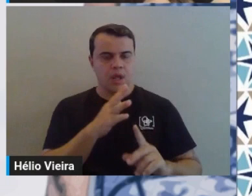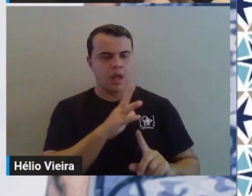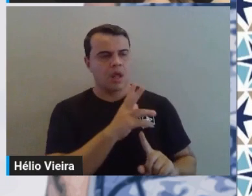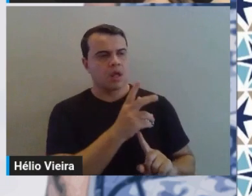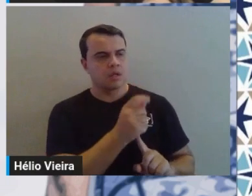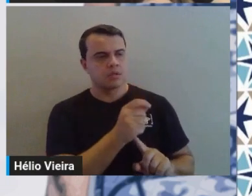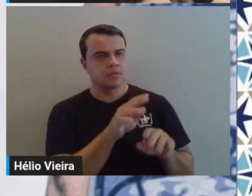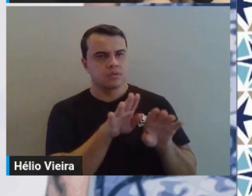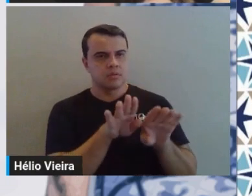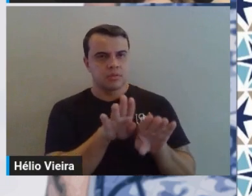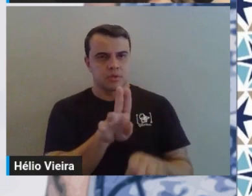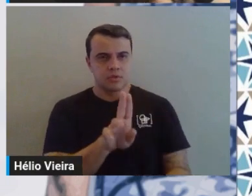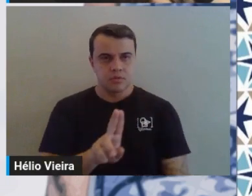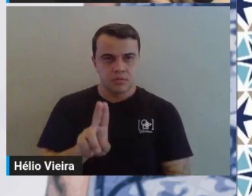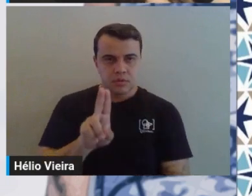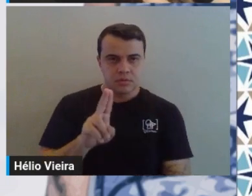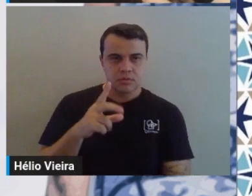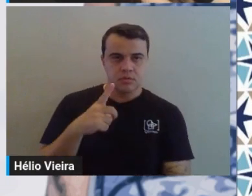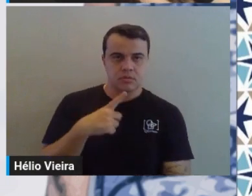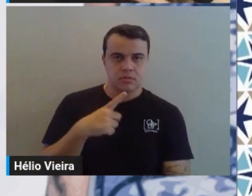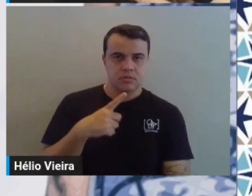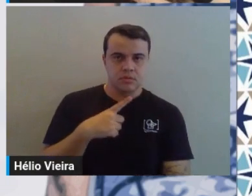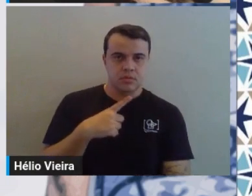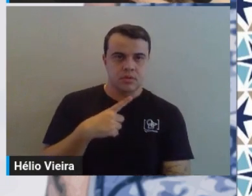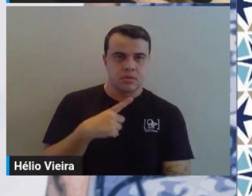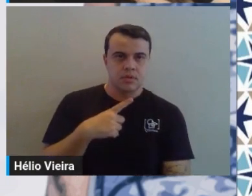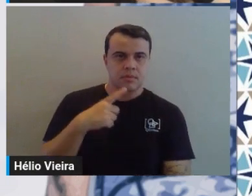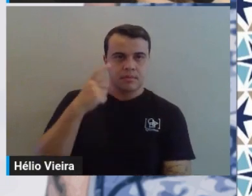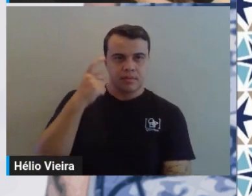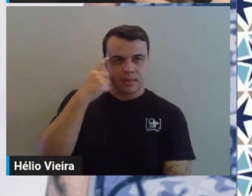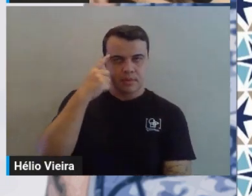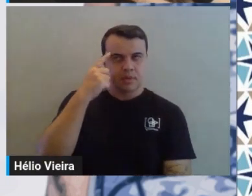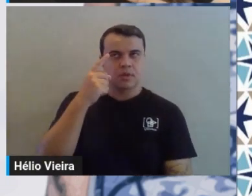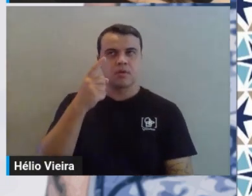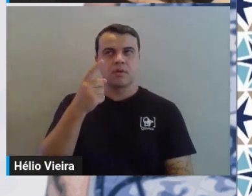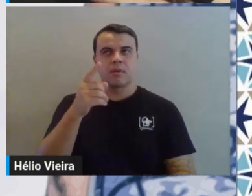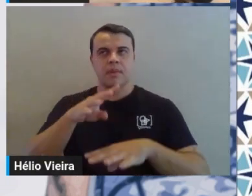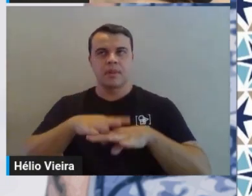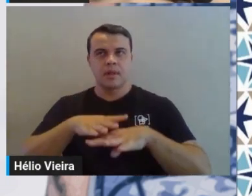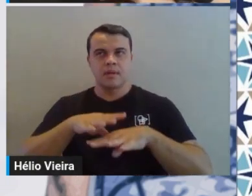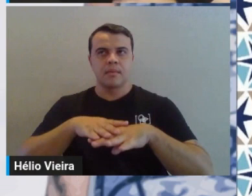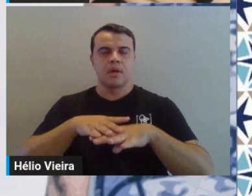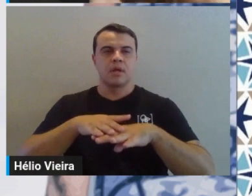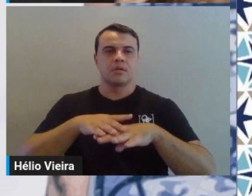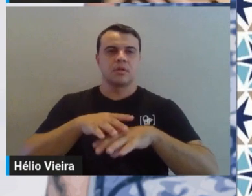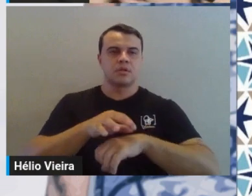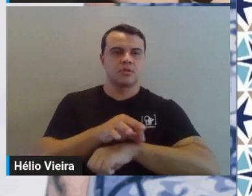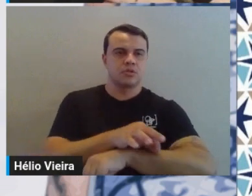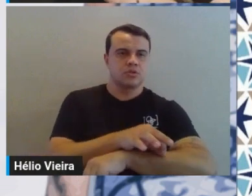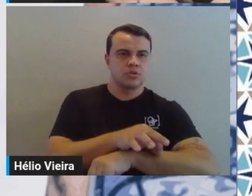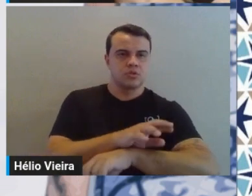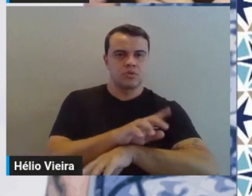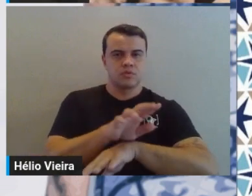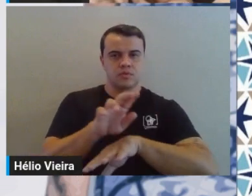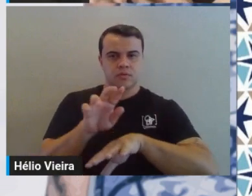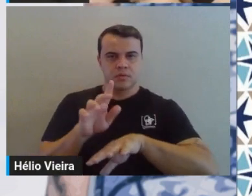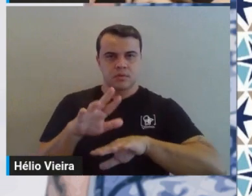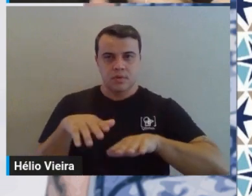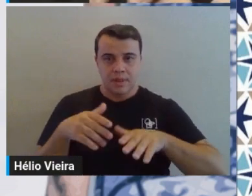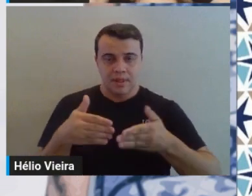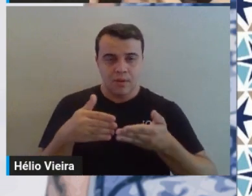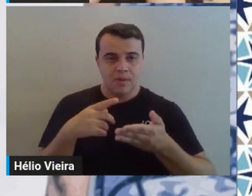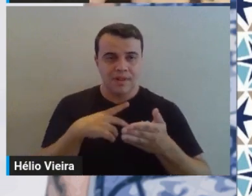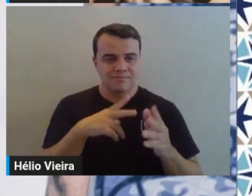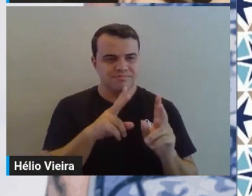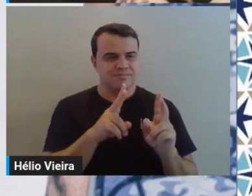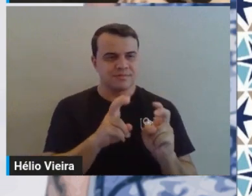pode ser utilizado pensando em aulas de matemática, né? Geometria. Então, são